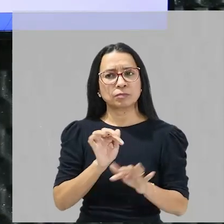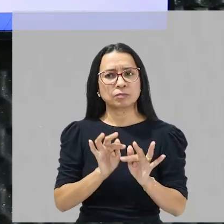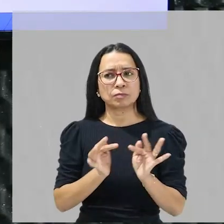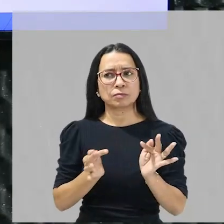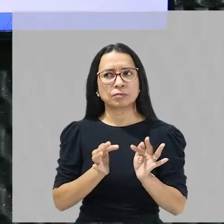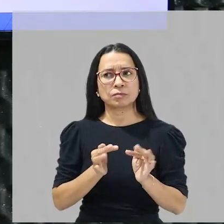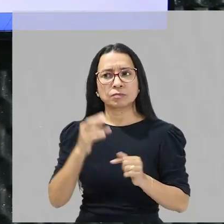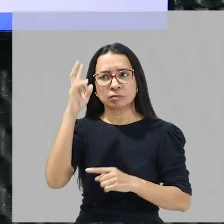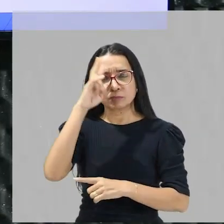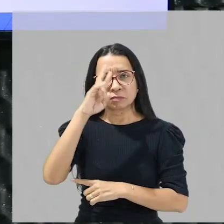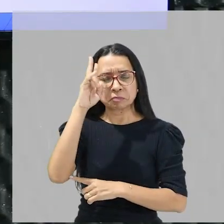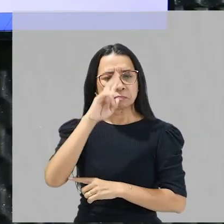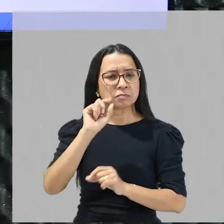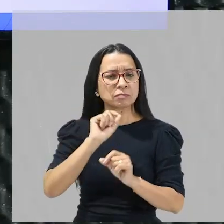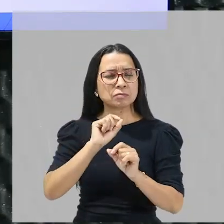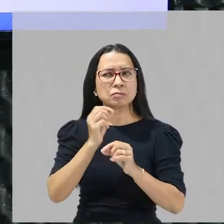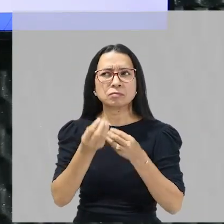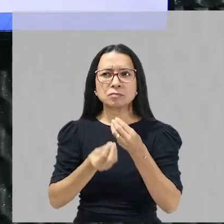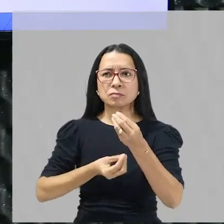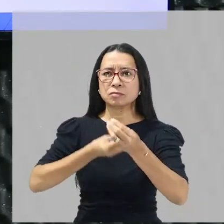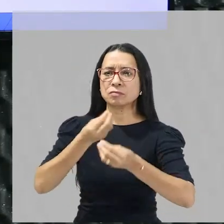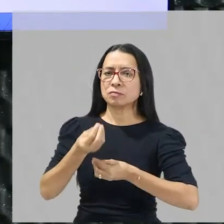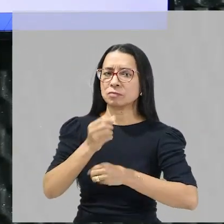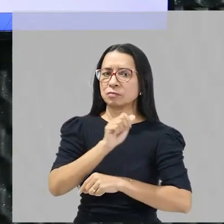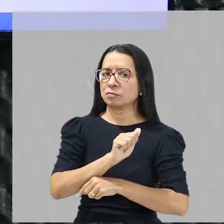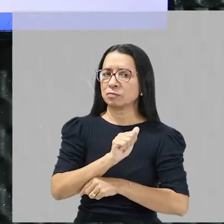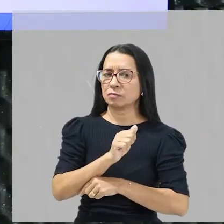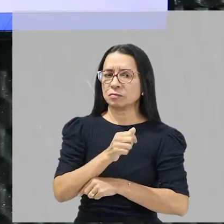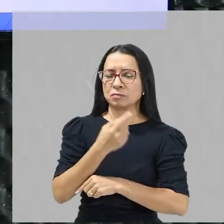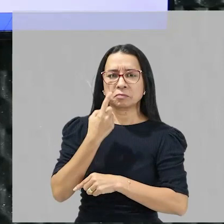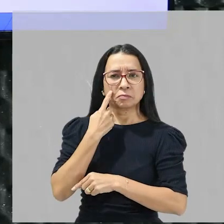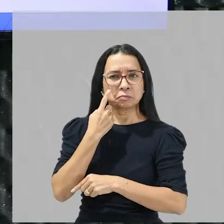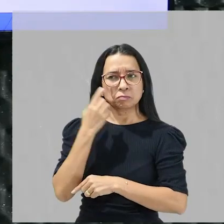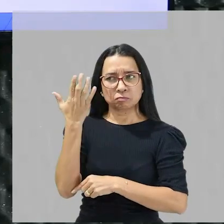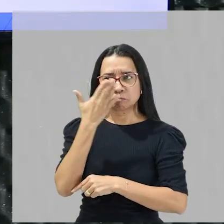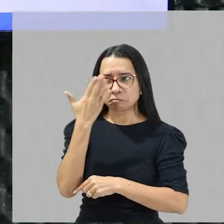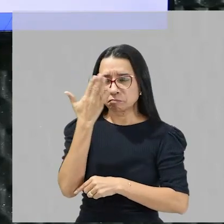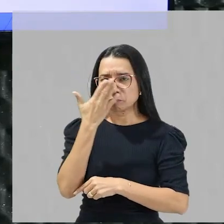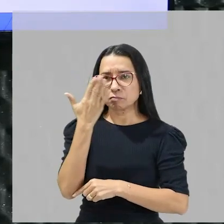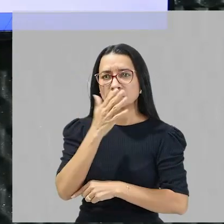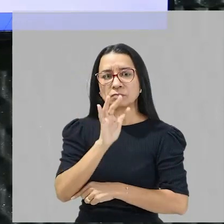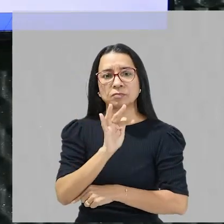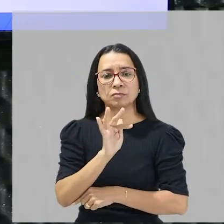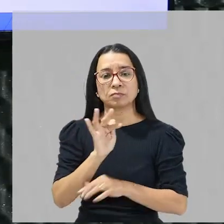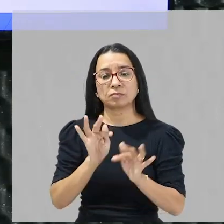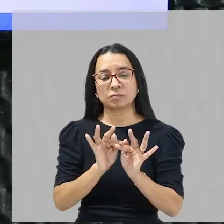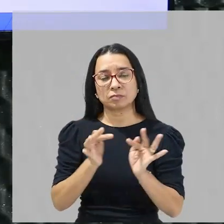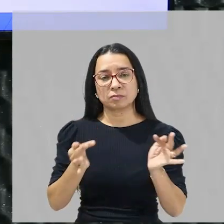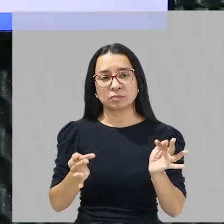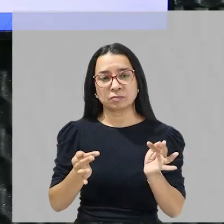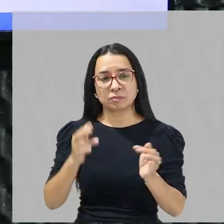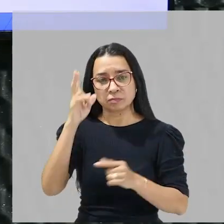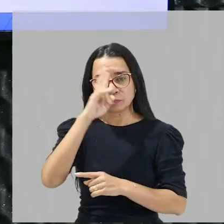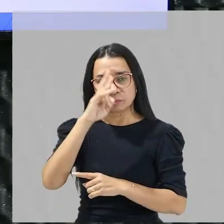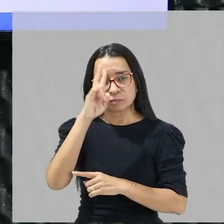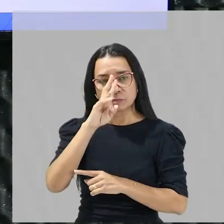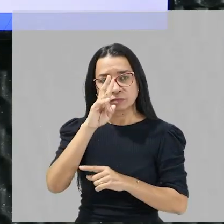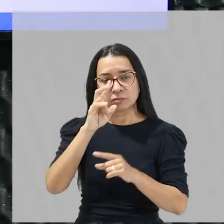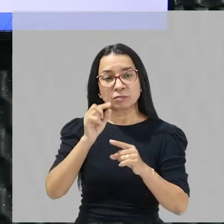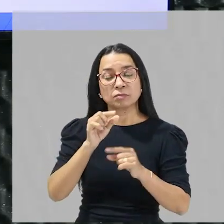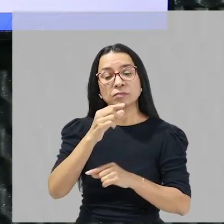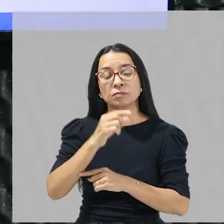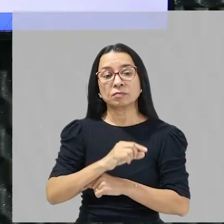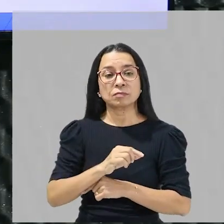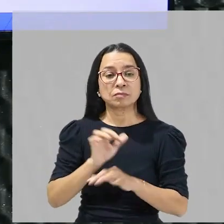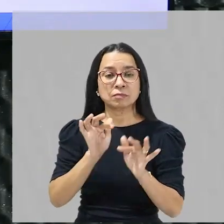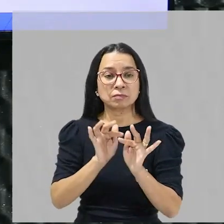qual é o a, já que eu não estou vendo aqui essa função? É só você lembrar aqui da fórmula do discriminante, do delta. Ó, b ao quadrado